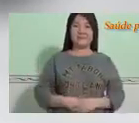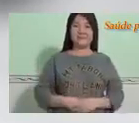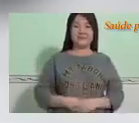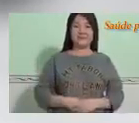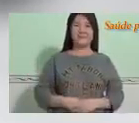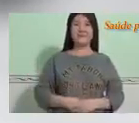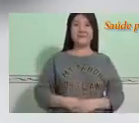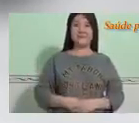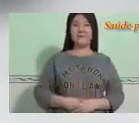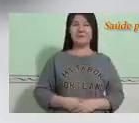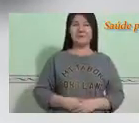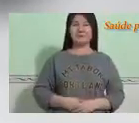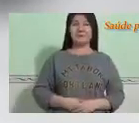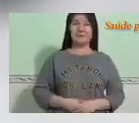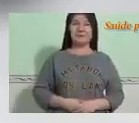ou enfermeiro.